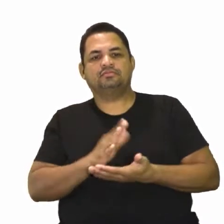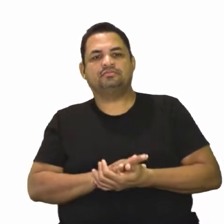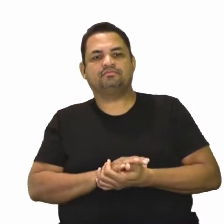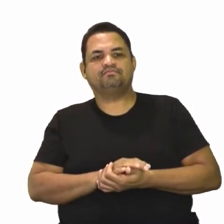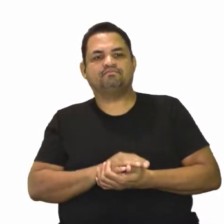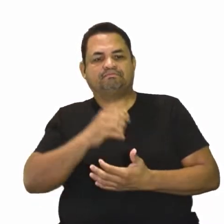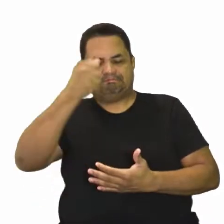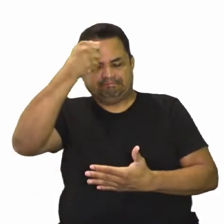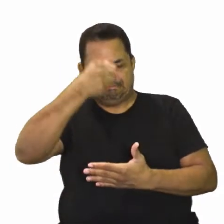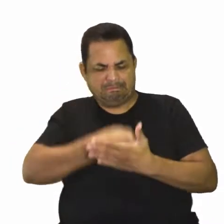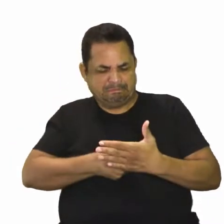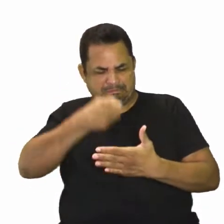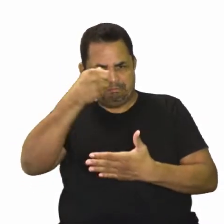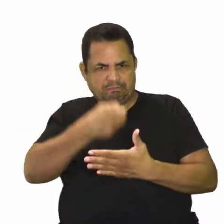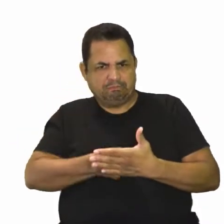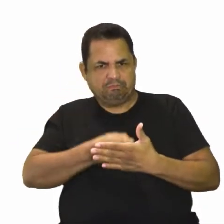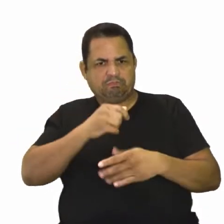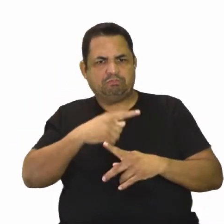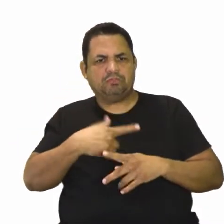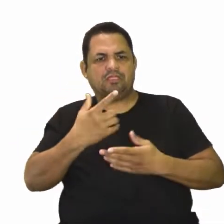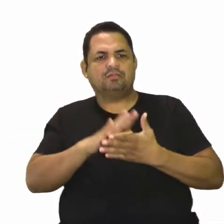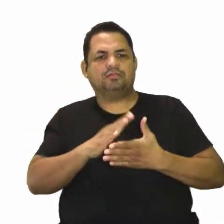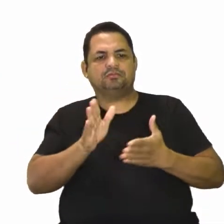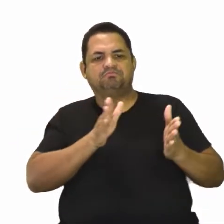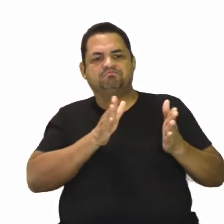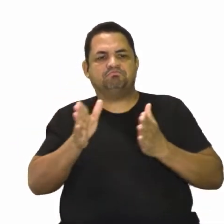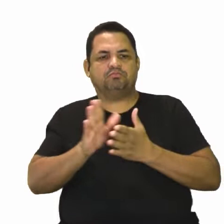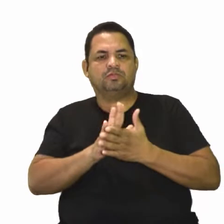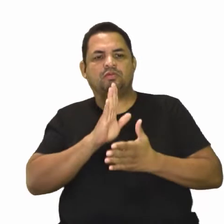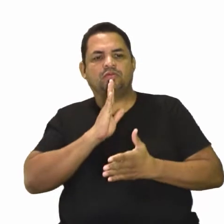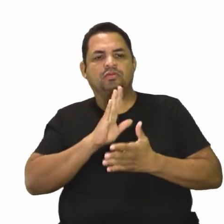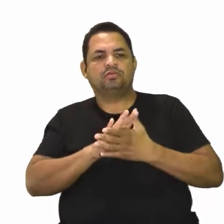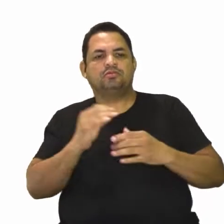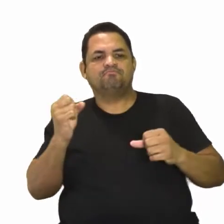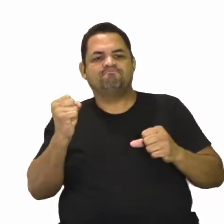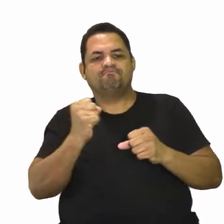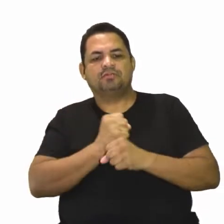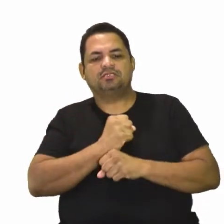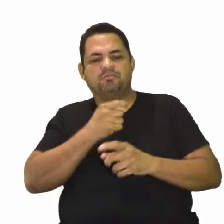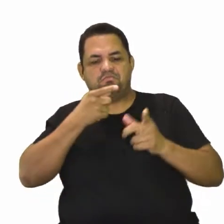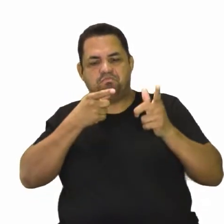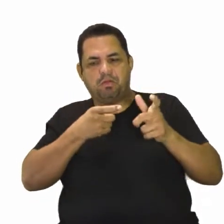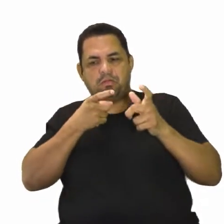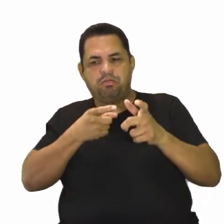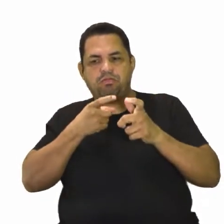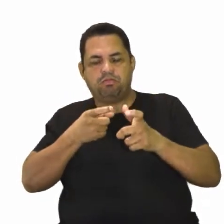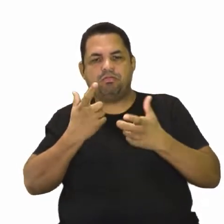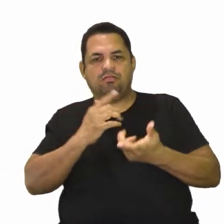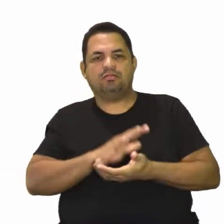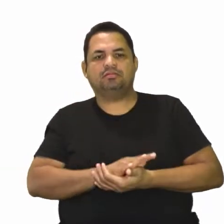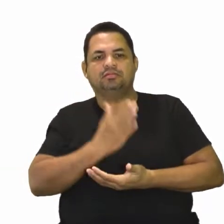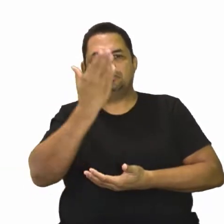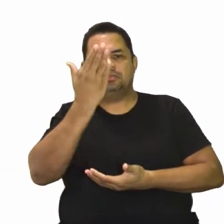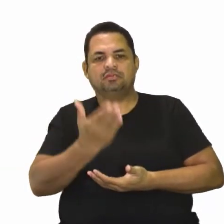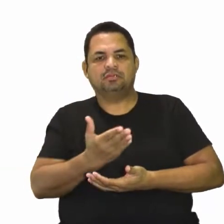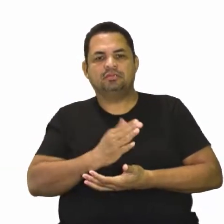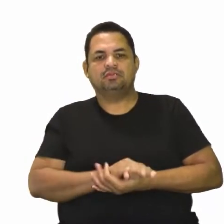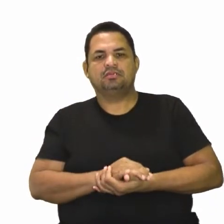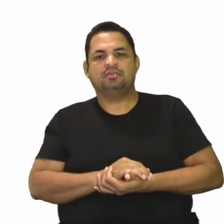o mais duro e repressivo do período, conhecido como Anos de Chumbo. No governo desse cabra